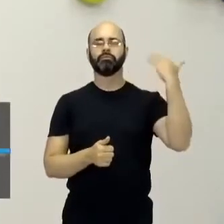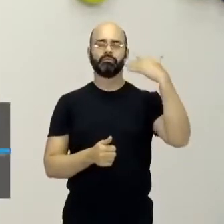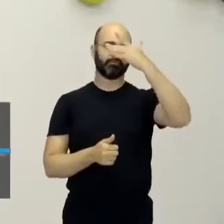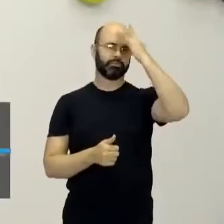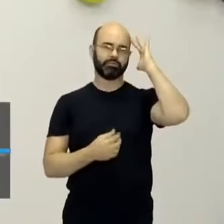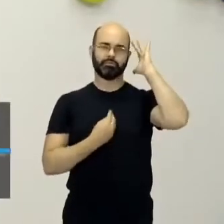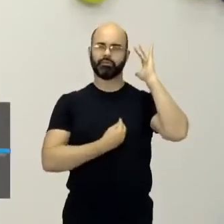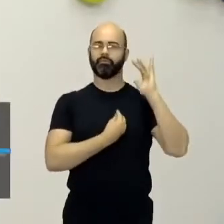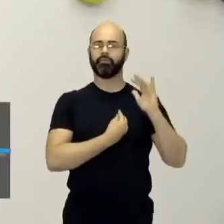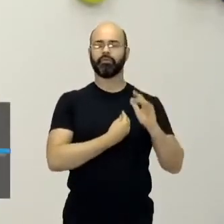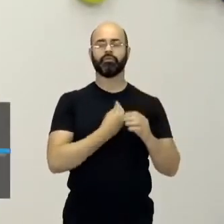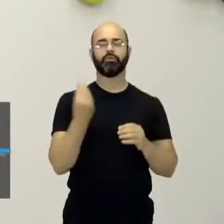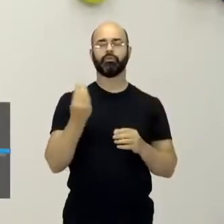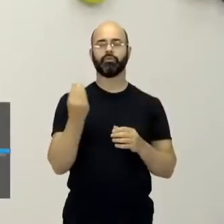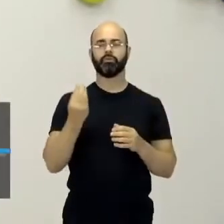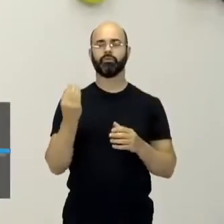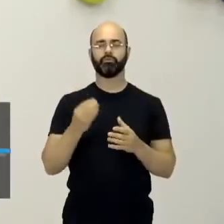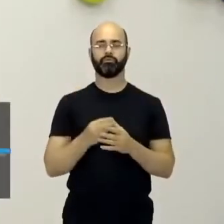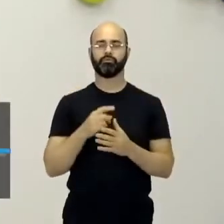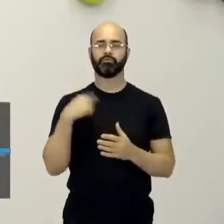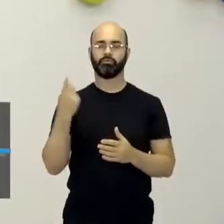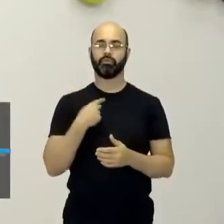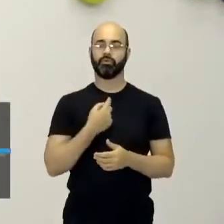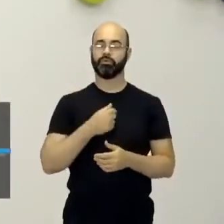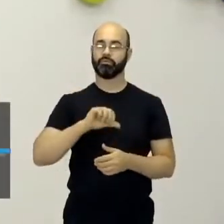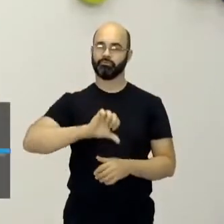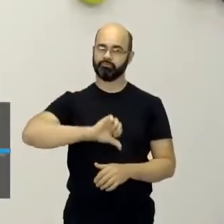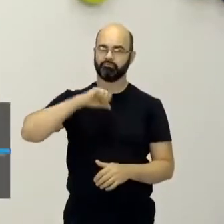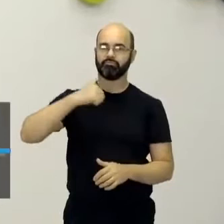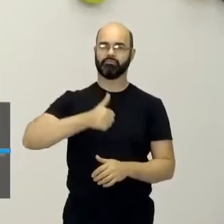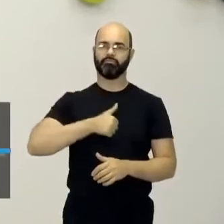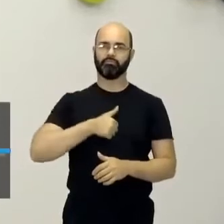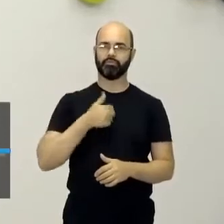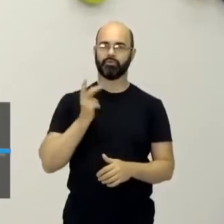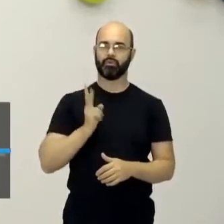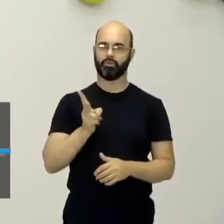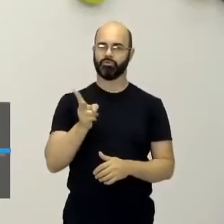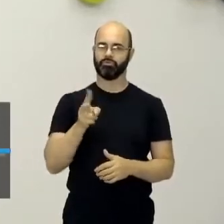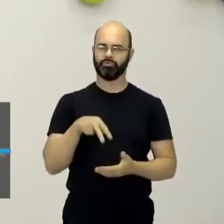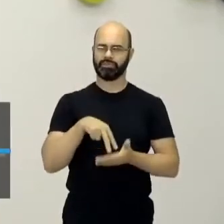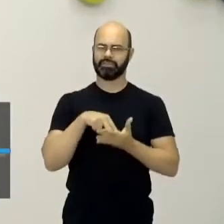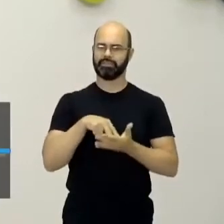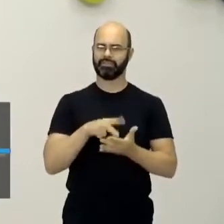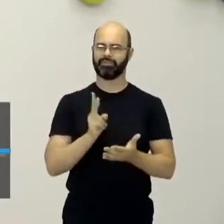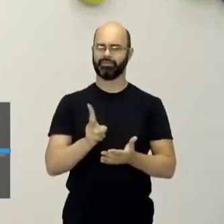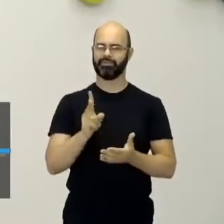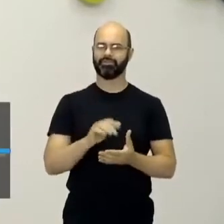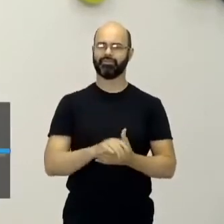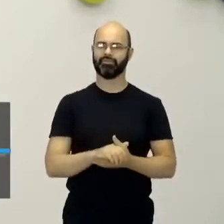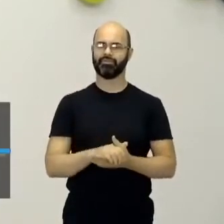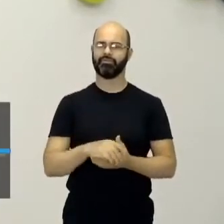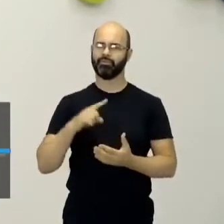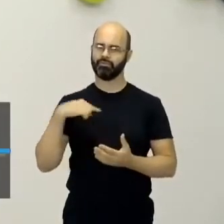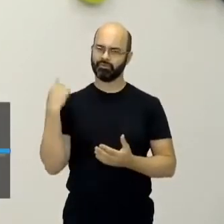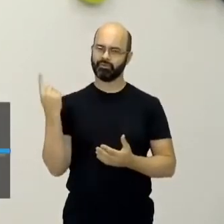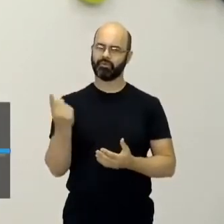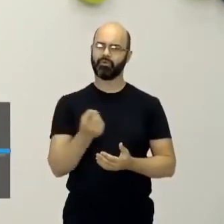bem? A nossa autoestima continua inabalável. Nós precisamos lembrar que nossos